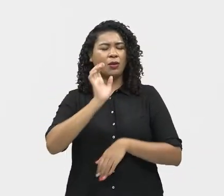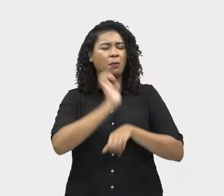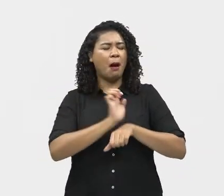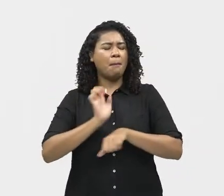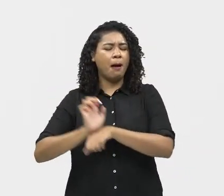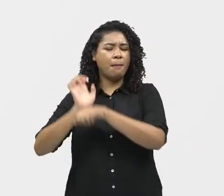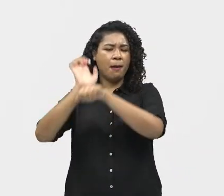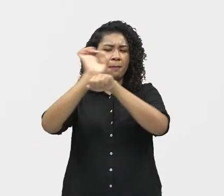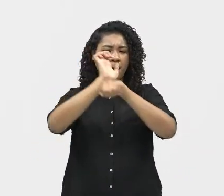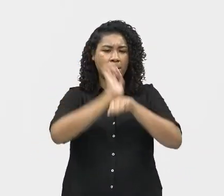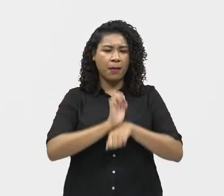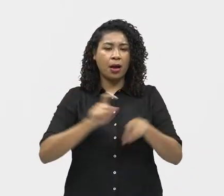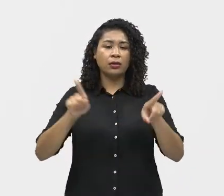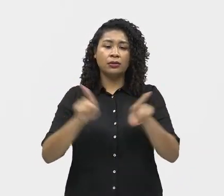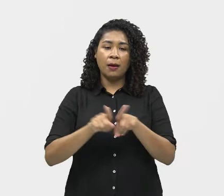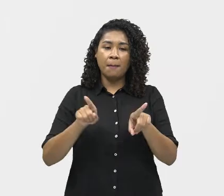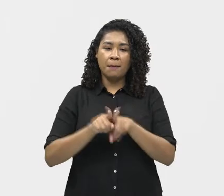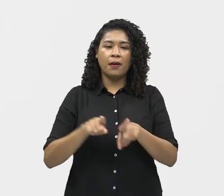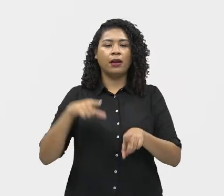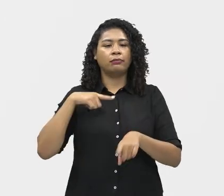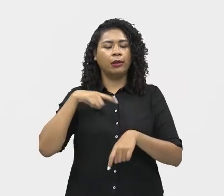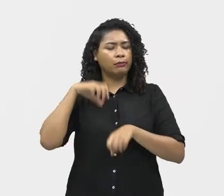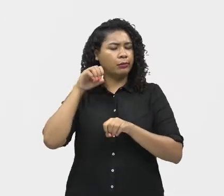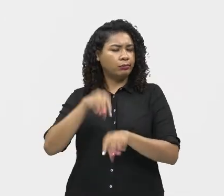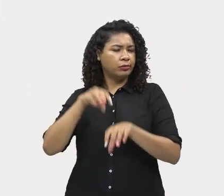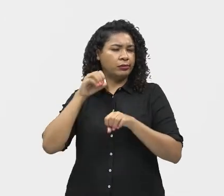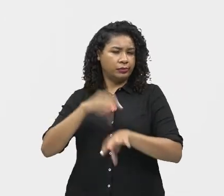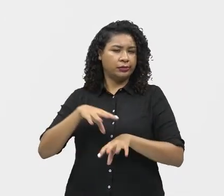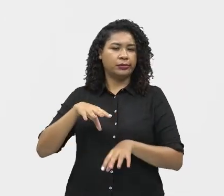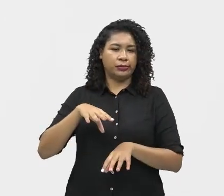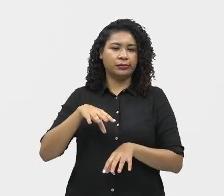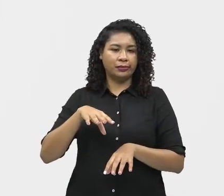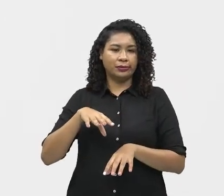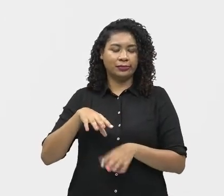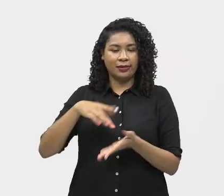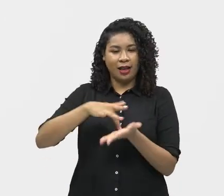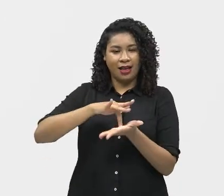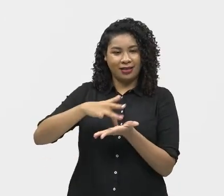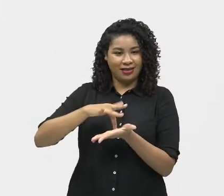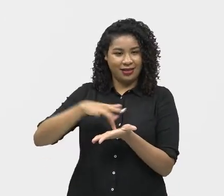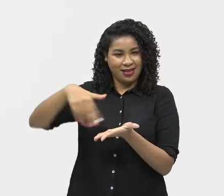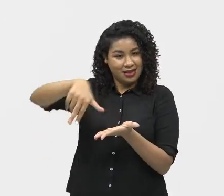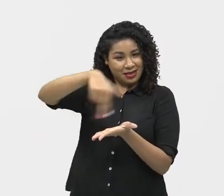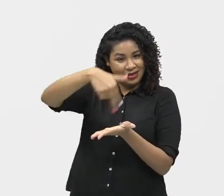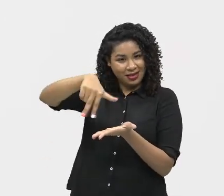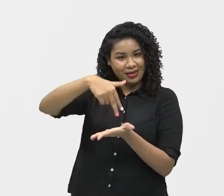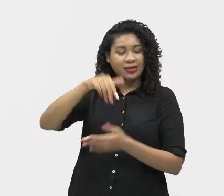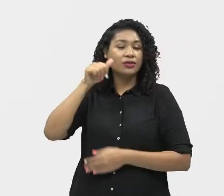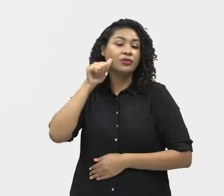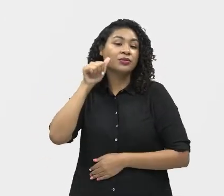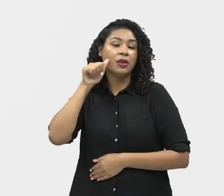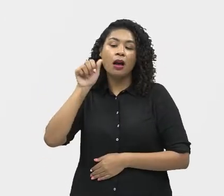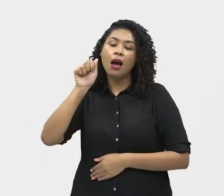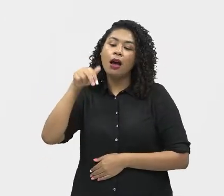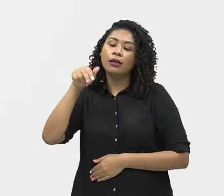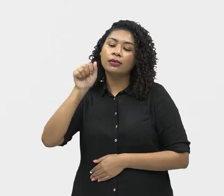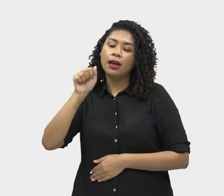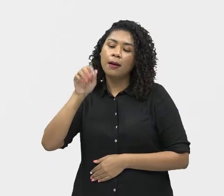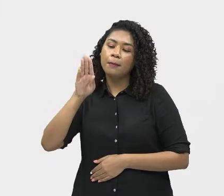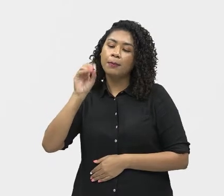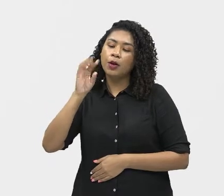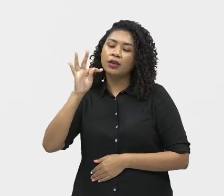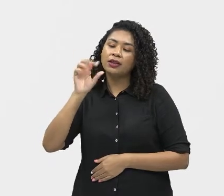também existe academias de dança, por exemplo, com a Ana Botafogo, que é uma bailarina, foi a primeira bailarina do Brasil, também que representa